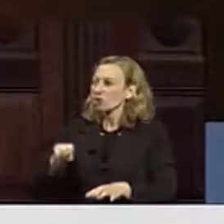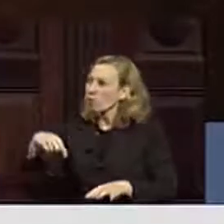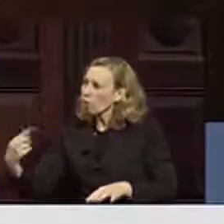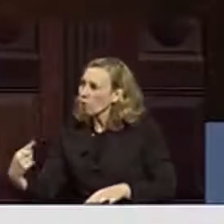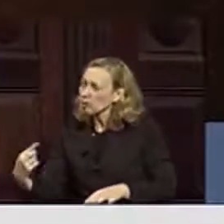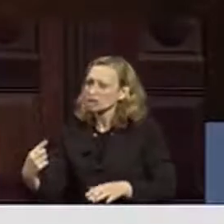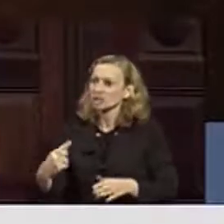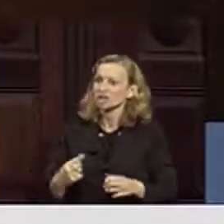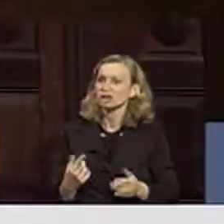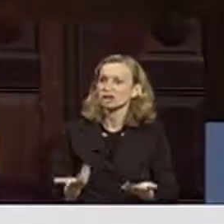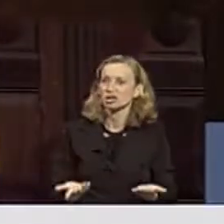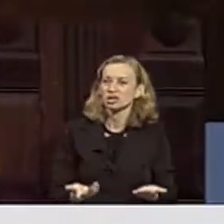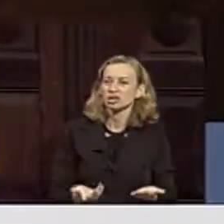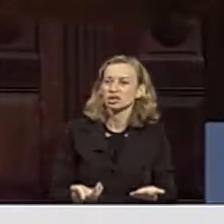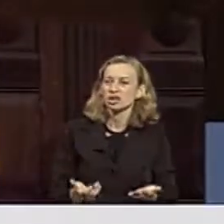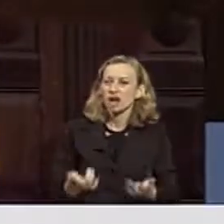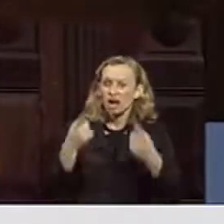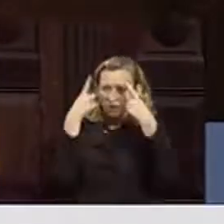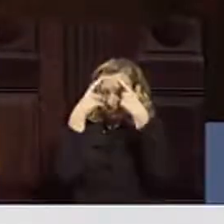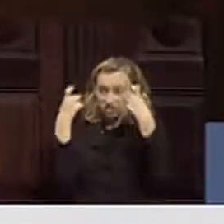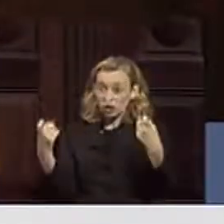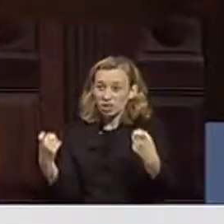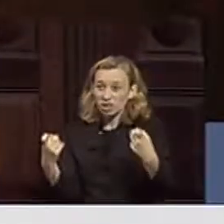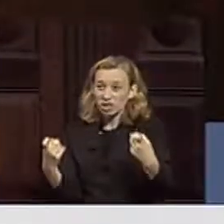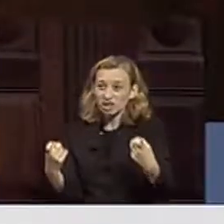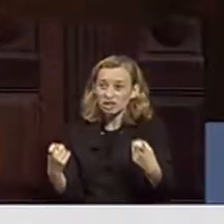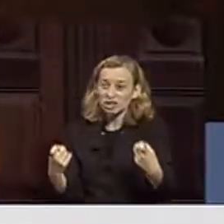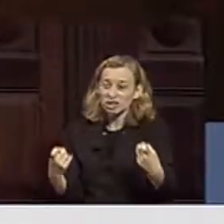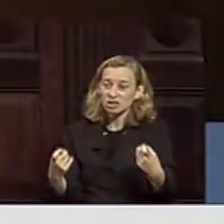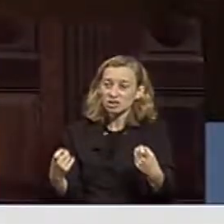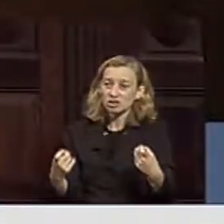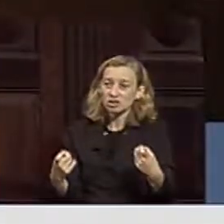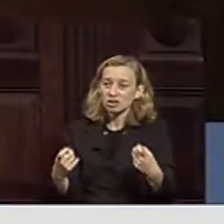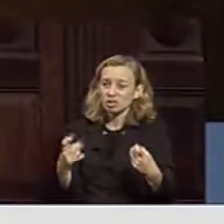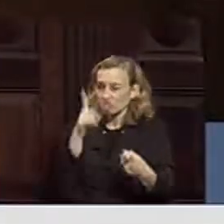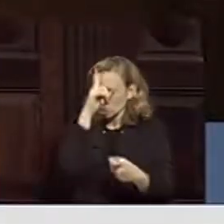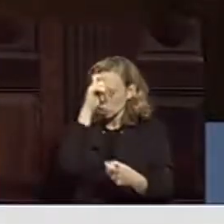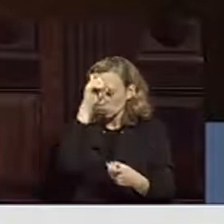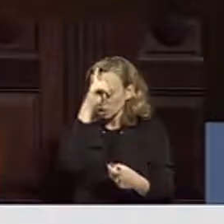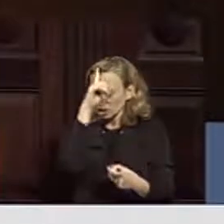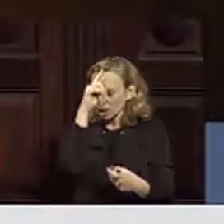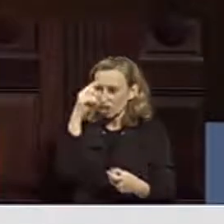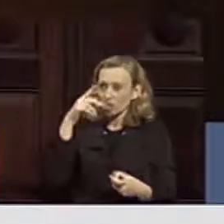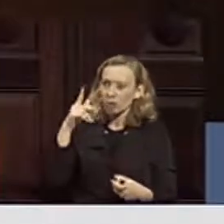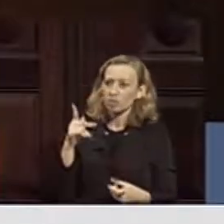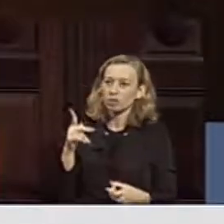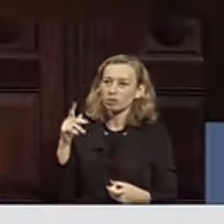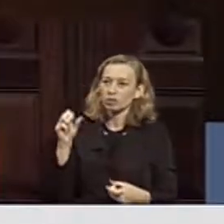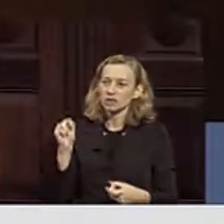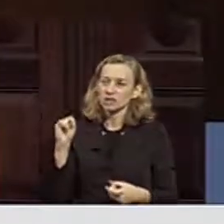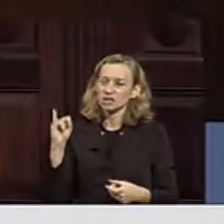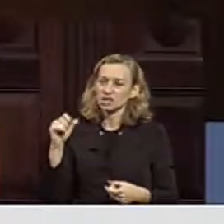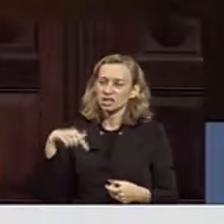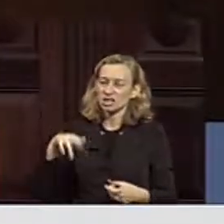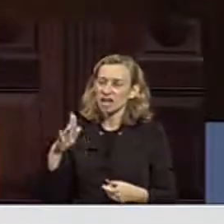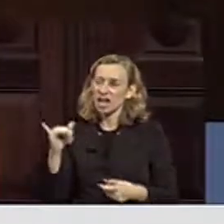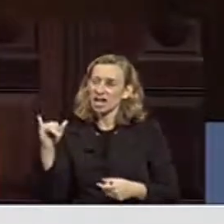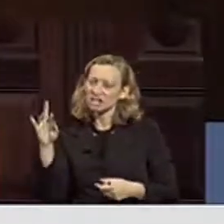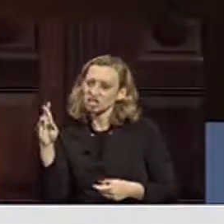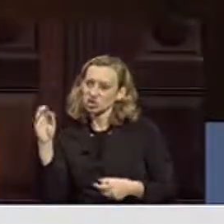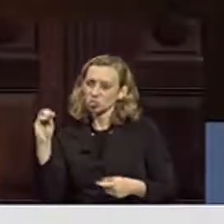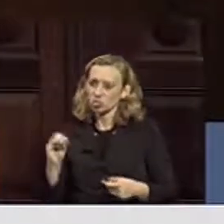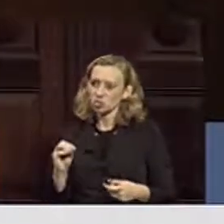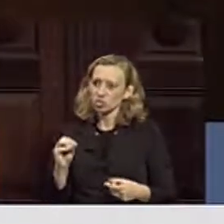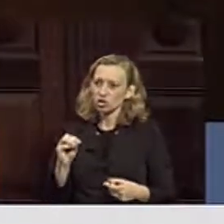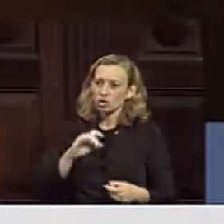relacionada à violência que o prefeito fez com o Hospital Psiquiátrico de Jurujuba, acabando com a sua área livre e